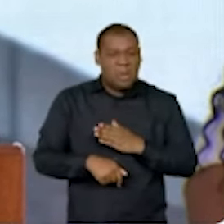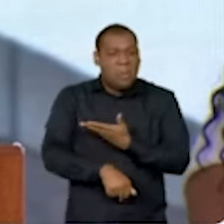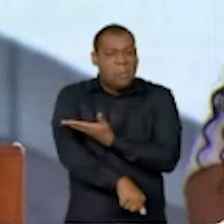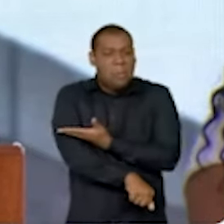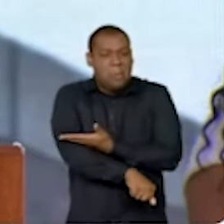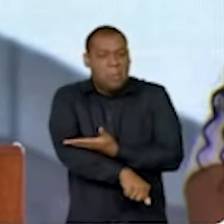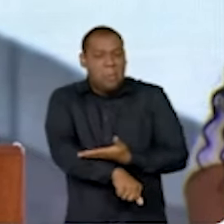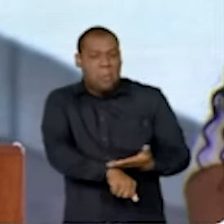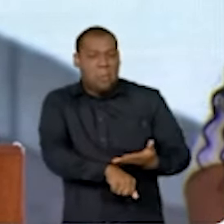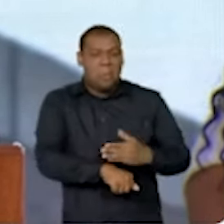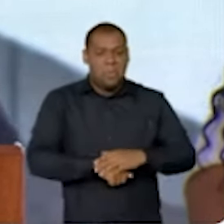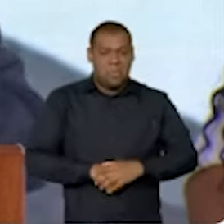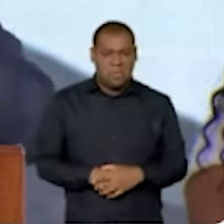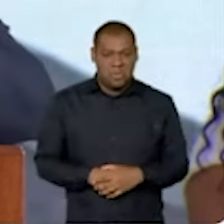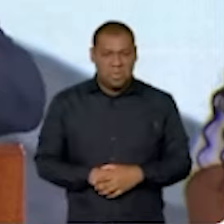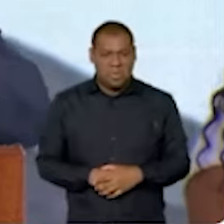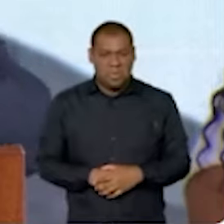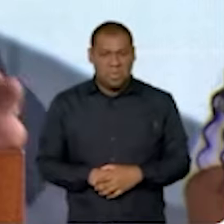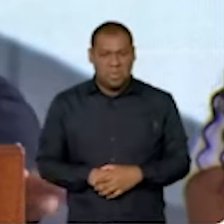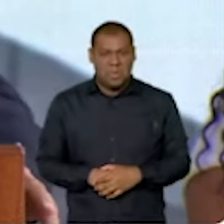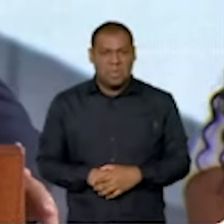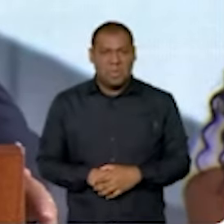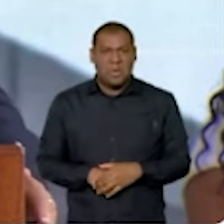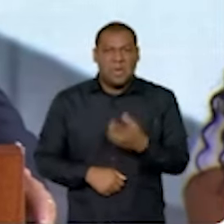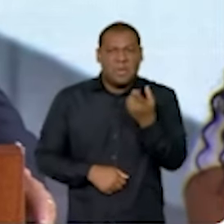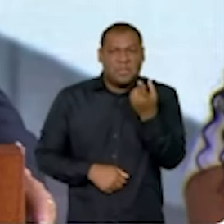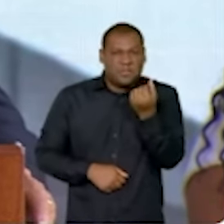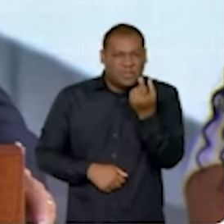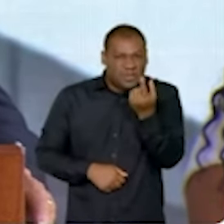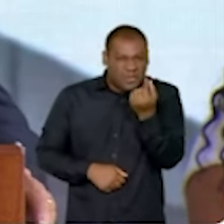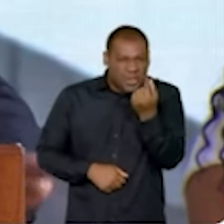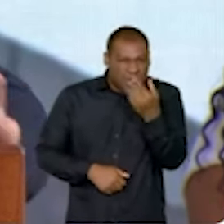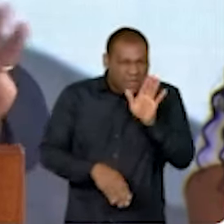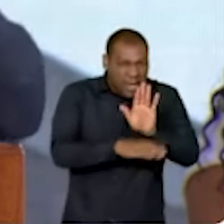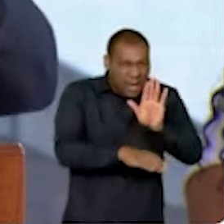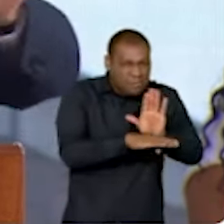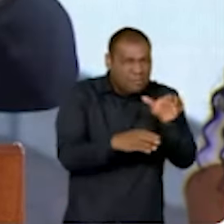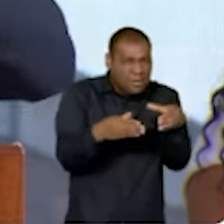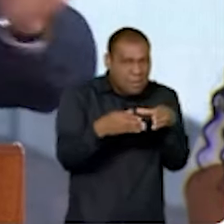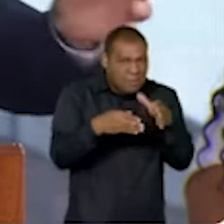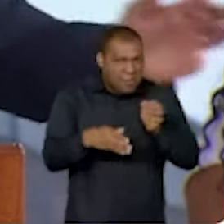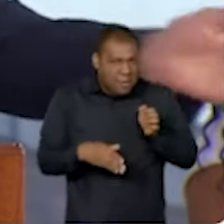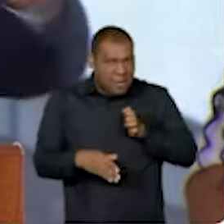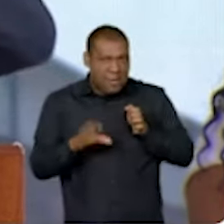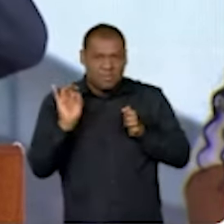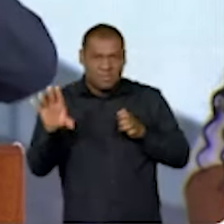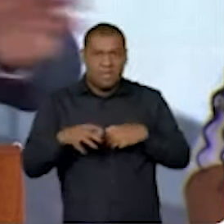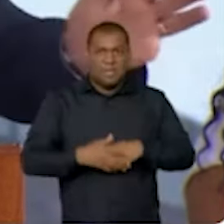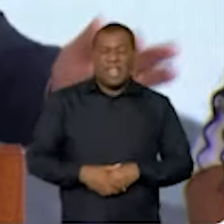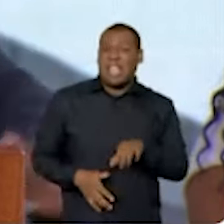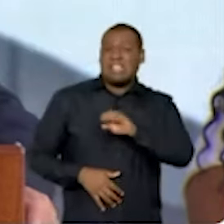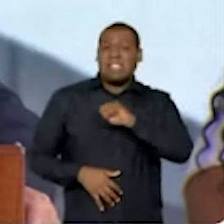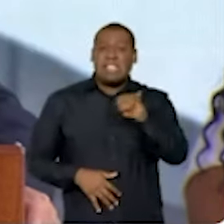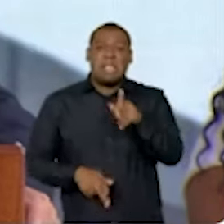que o dinheiro todo da nação vá só para uma parte da população. O restante, se passa fome, não tem problema.